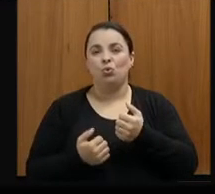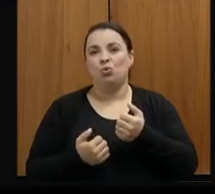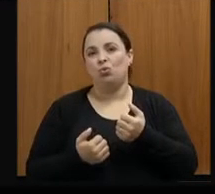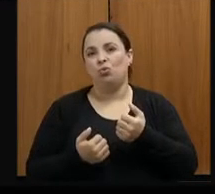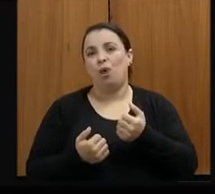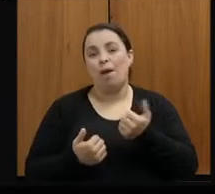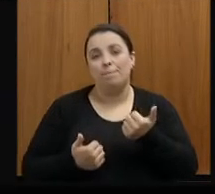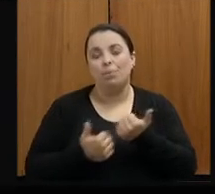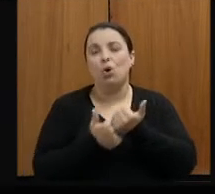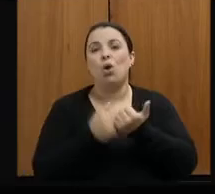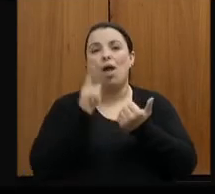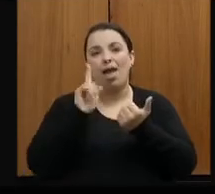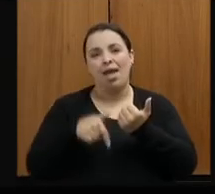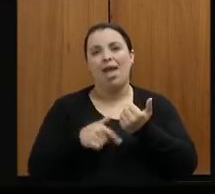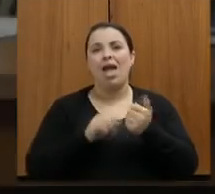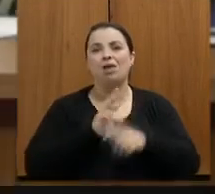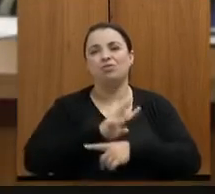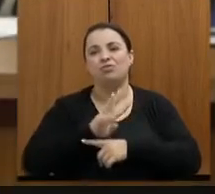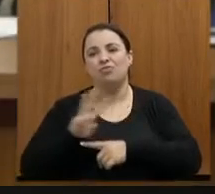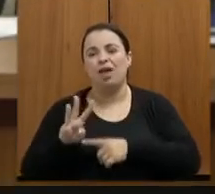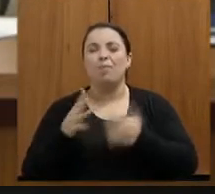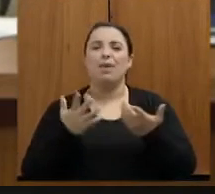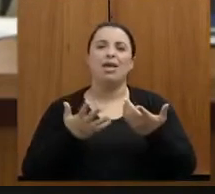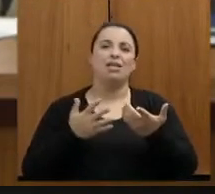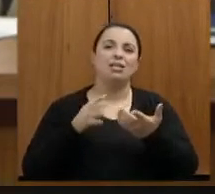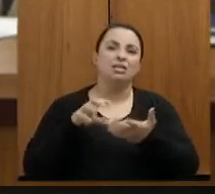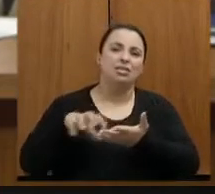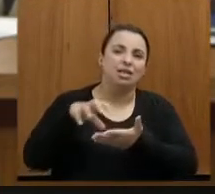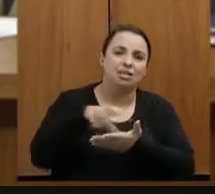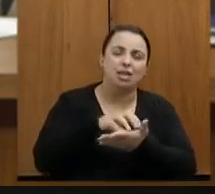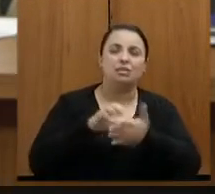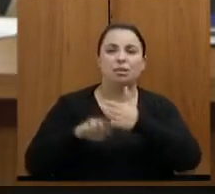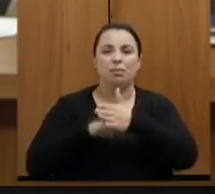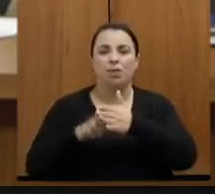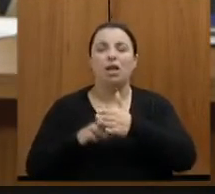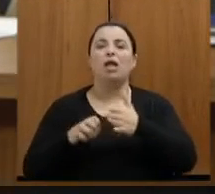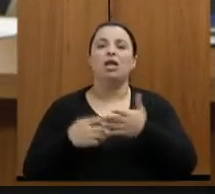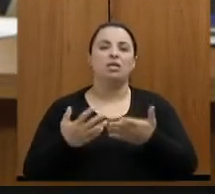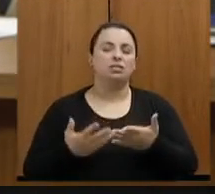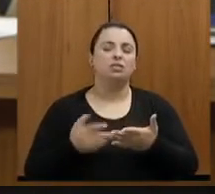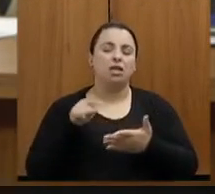não tem muito jeito de ir a campo e resolver os levantamentos que são necessários.